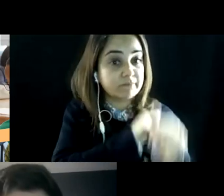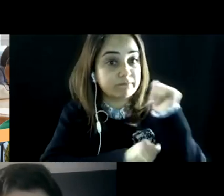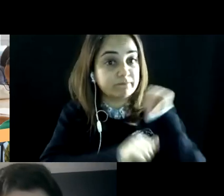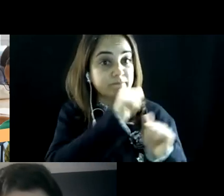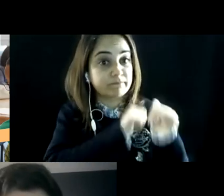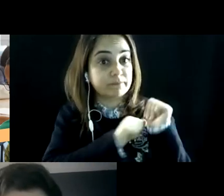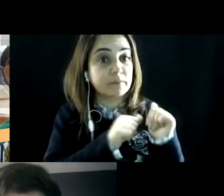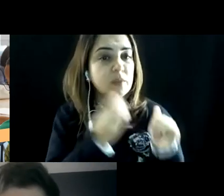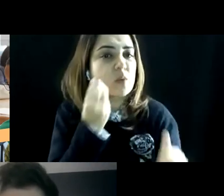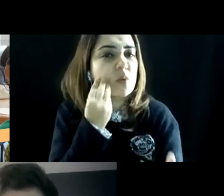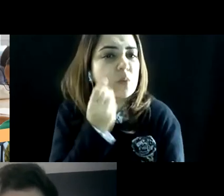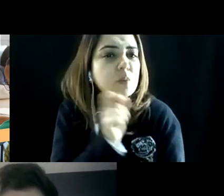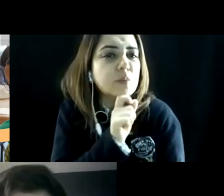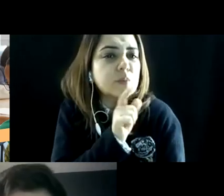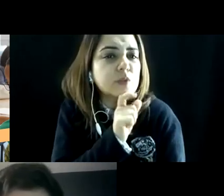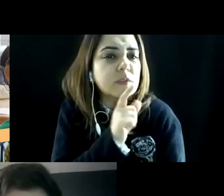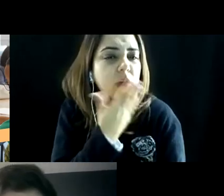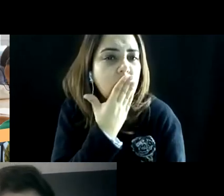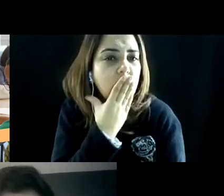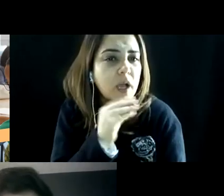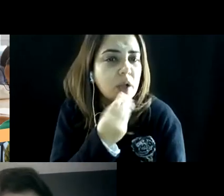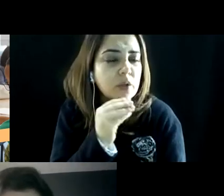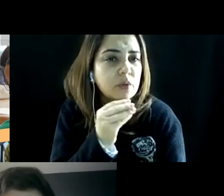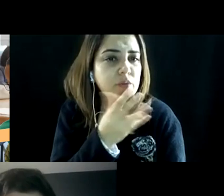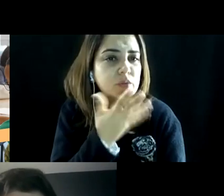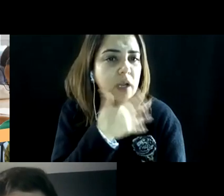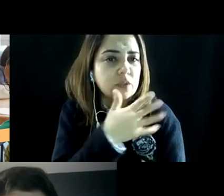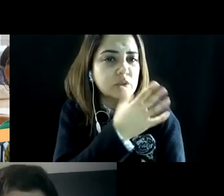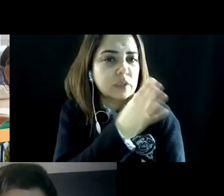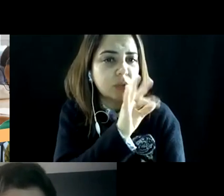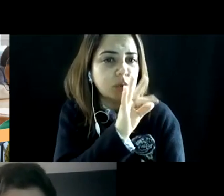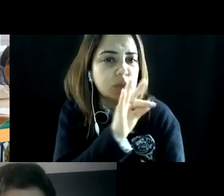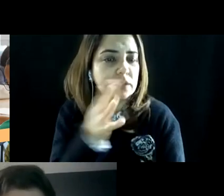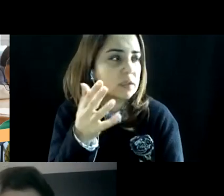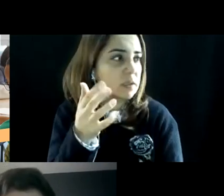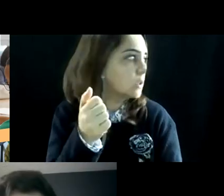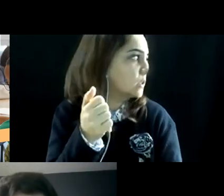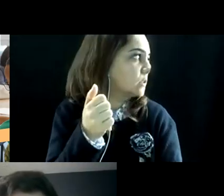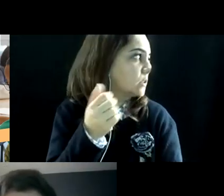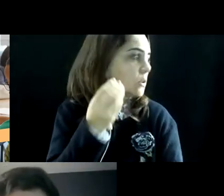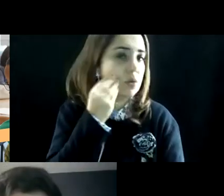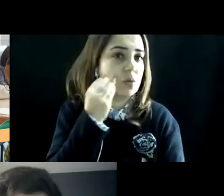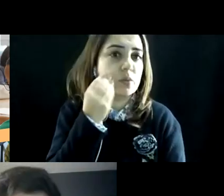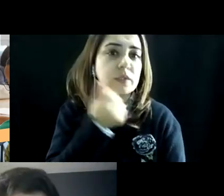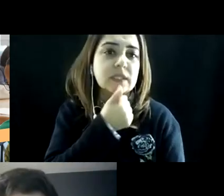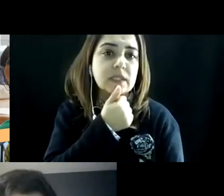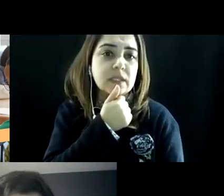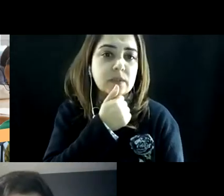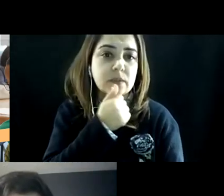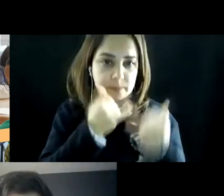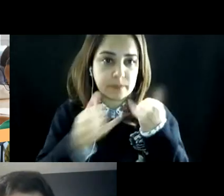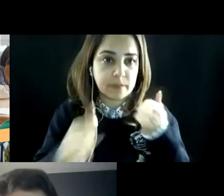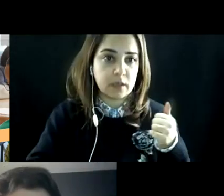possível que um estudante com 14, 15 anos tenha que tomar uma decisão que vai condicionar o seu acesso ou não ao ensino